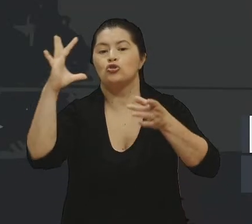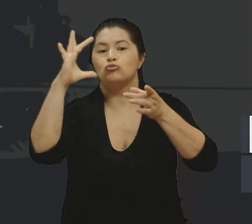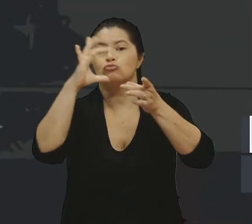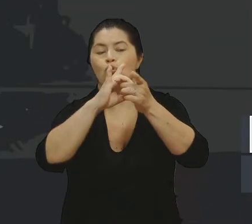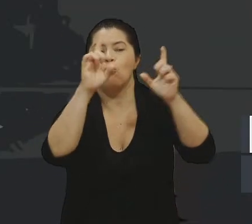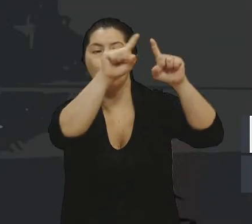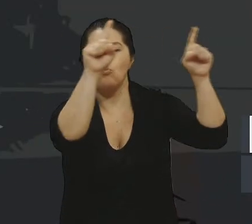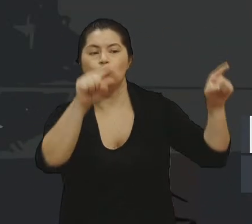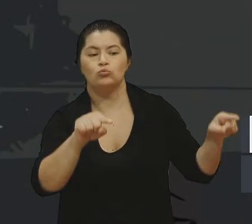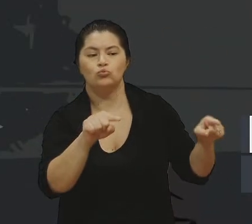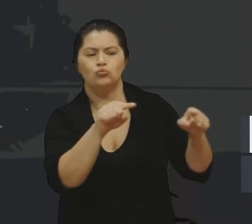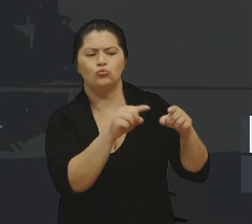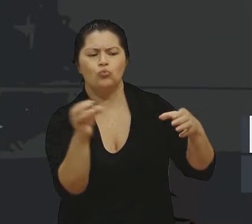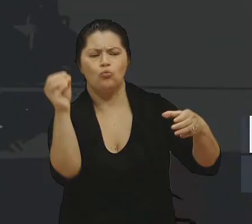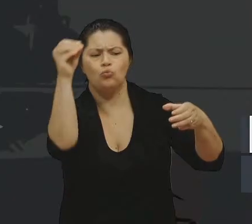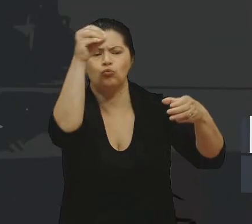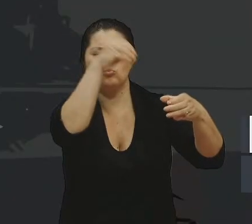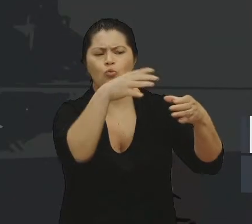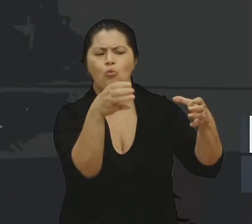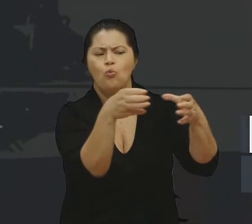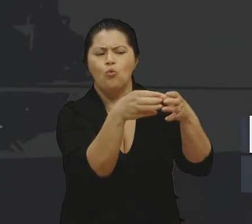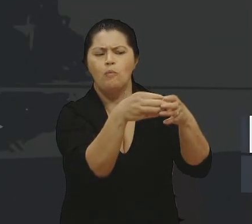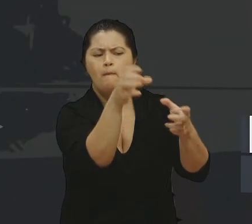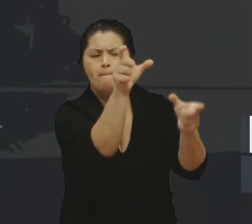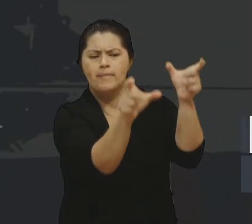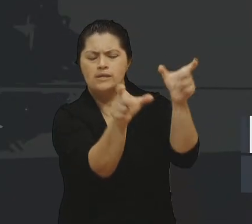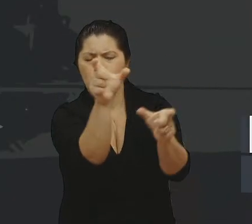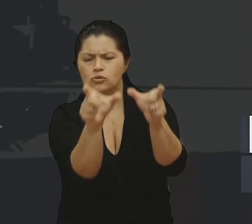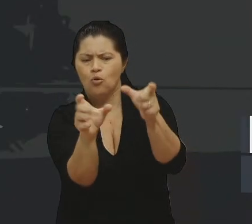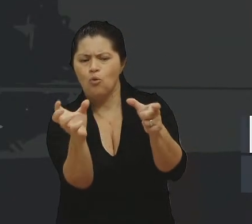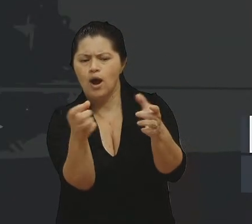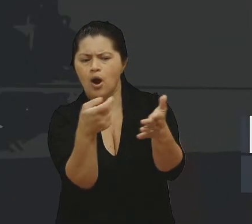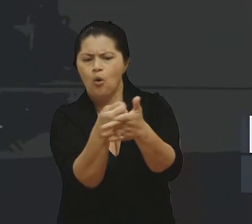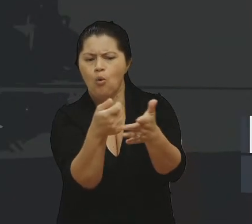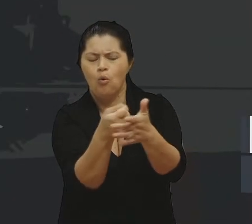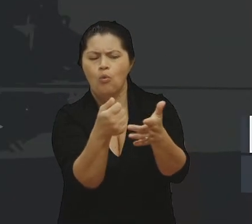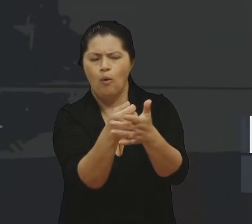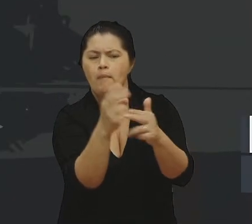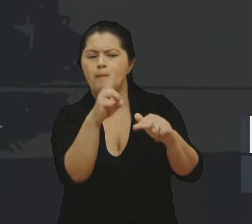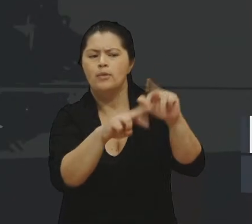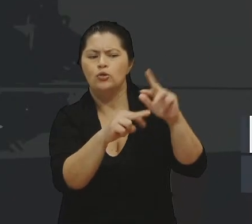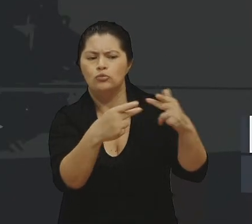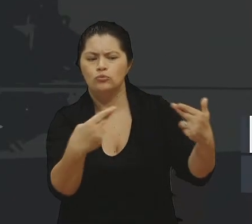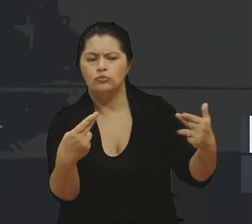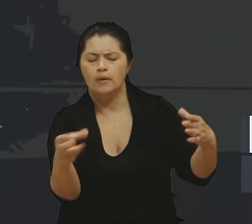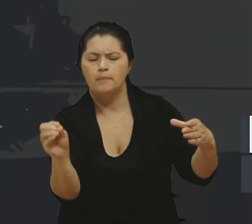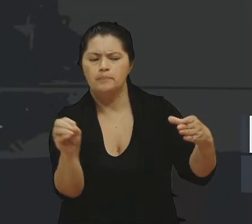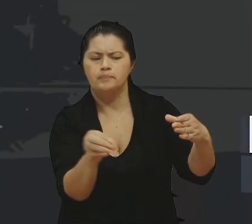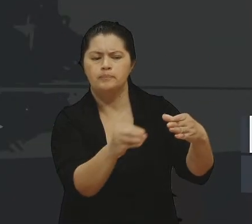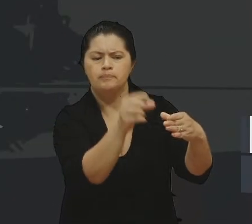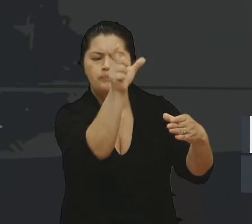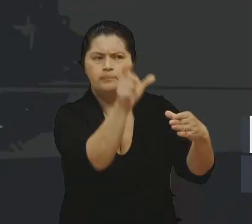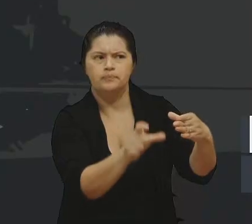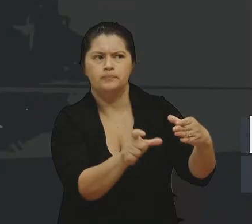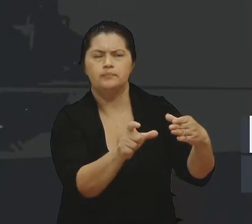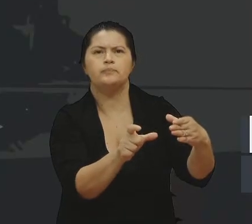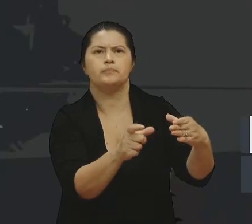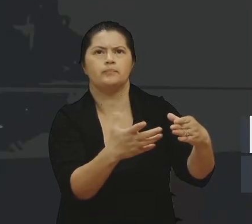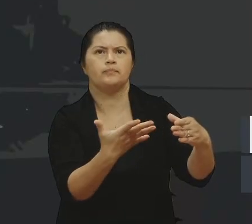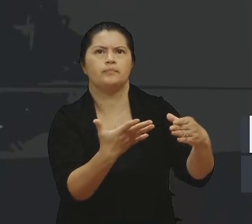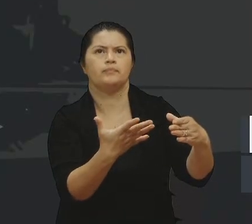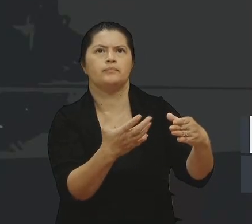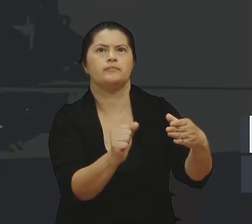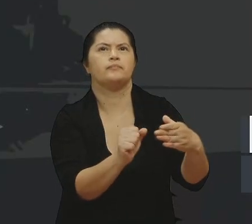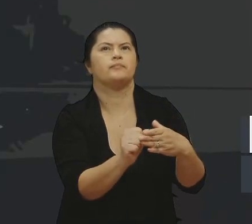mercado. Ou seja, o que é um nicho? É um grupo de pessoas que compram aquele produto. E dentro desse grupo de pessoas, por fora dela, existe uma